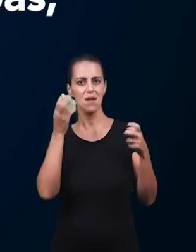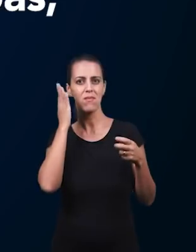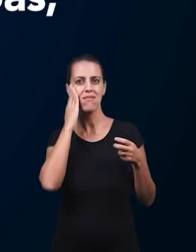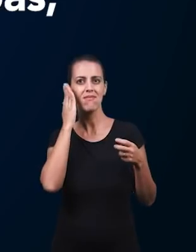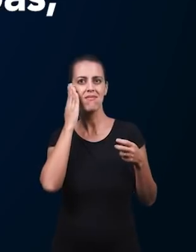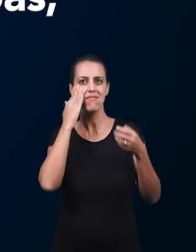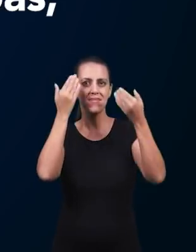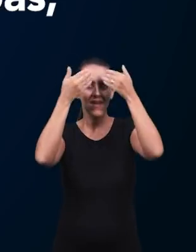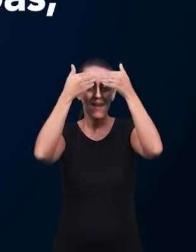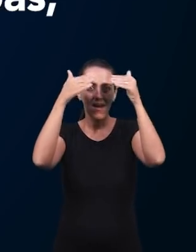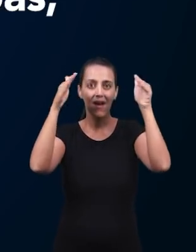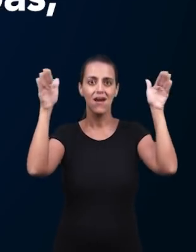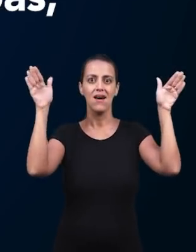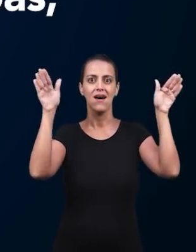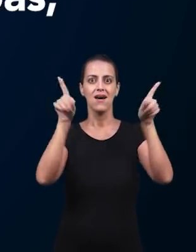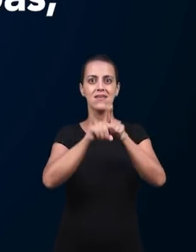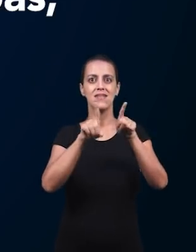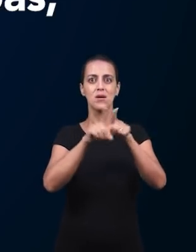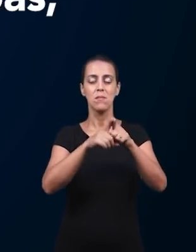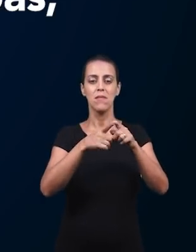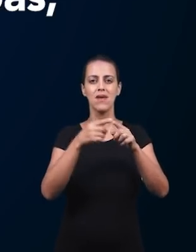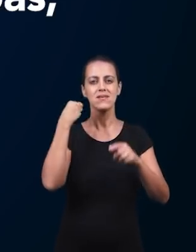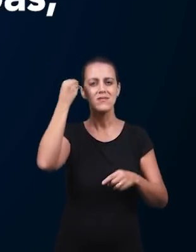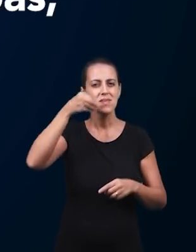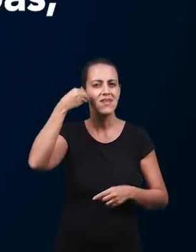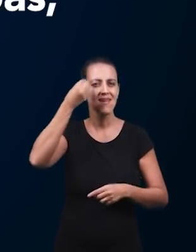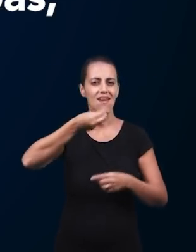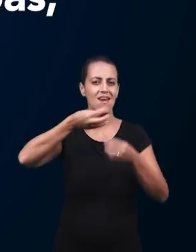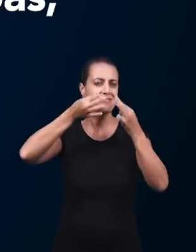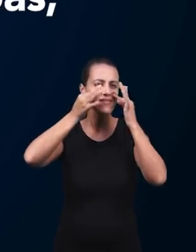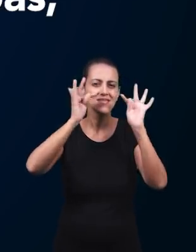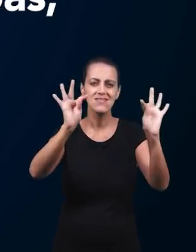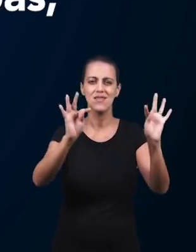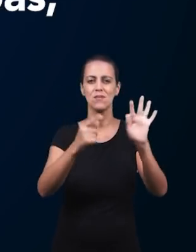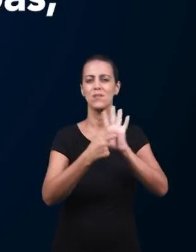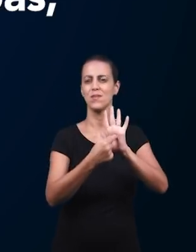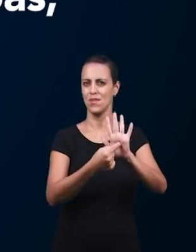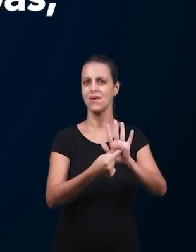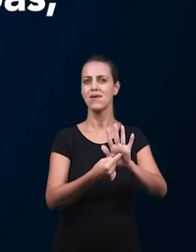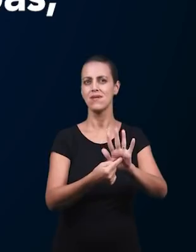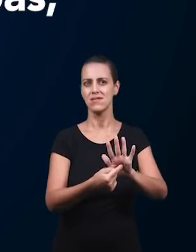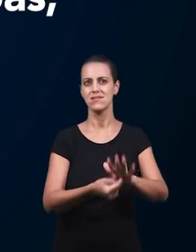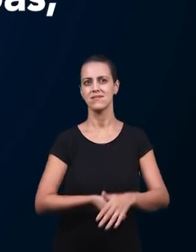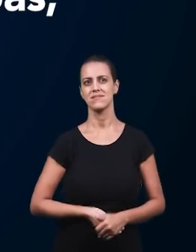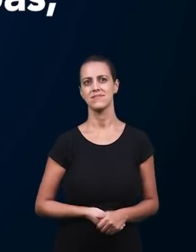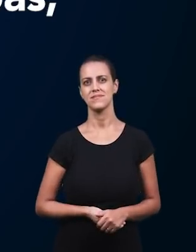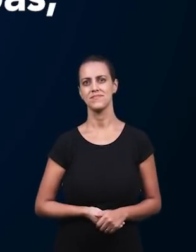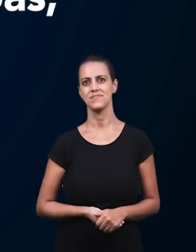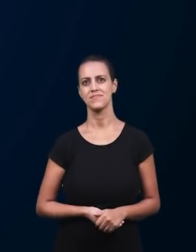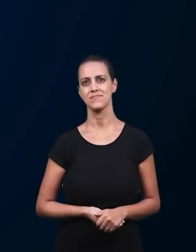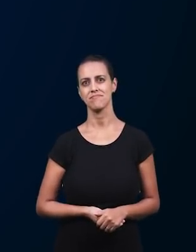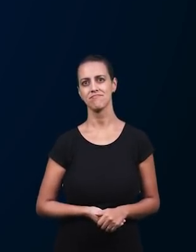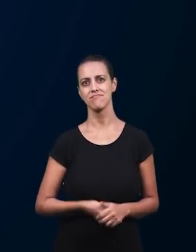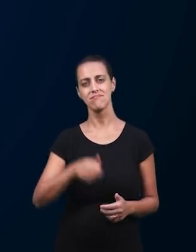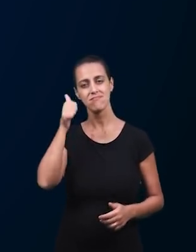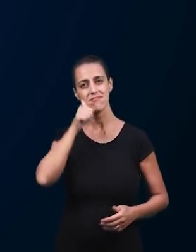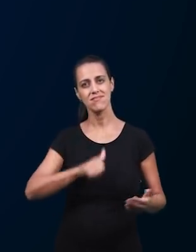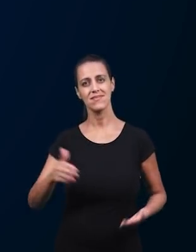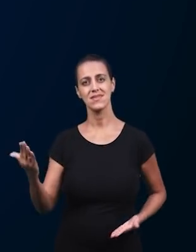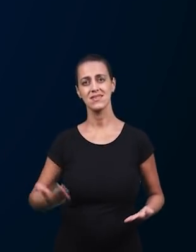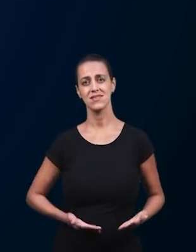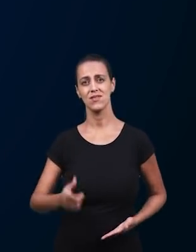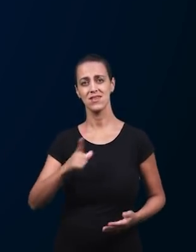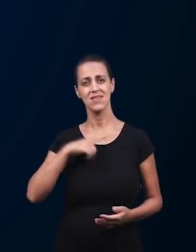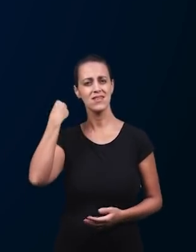comments, and even we have had experiences of testimonies of people, ladies, that